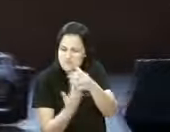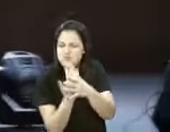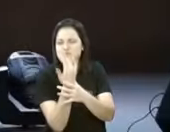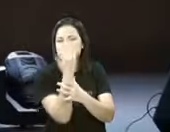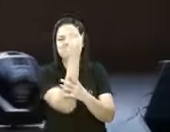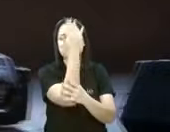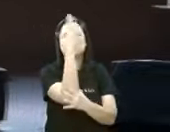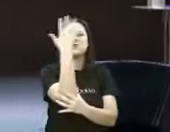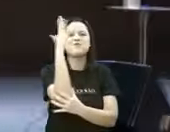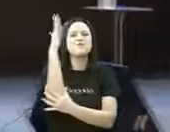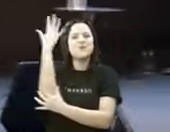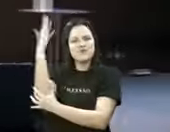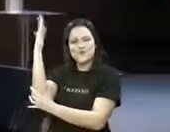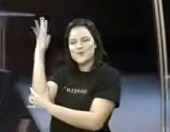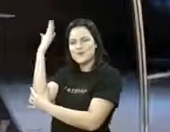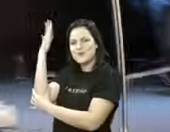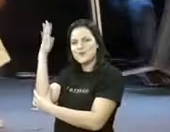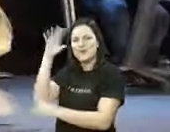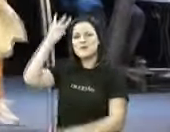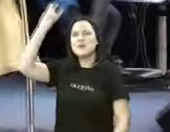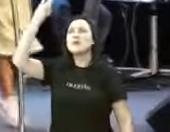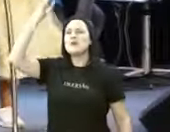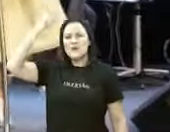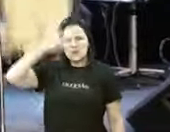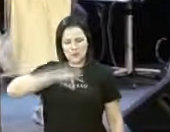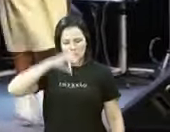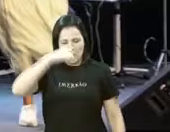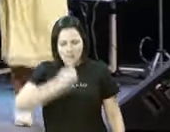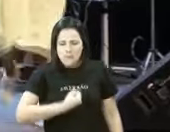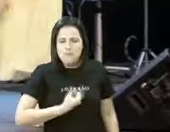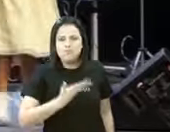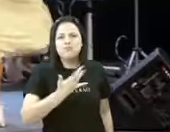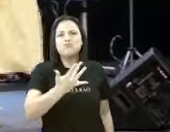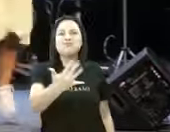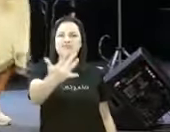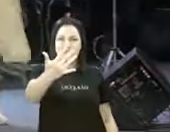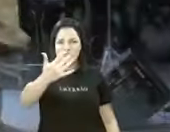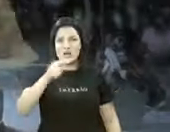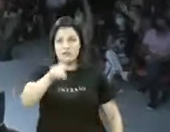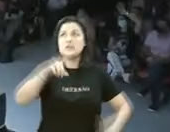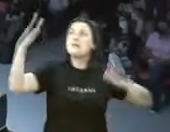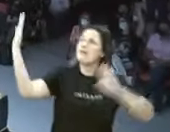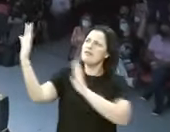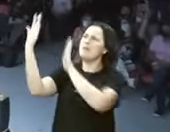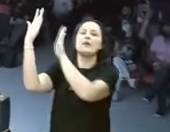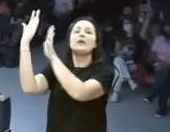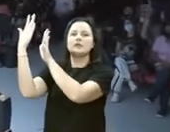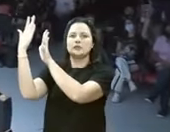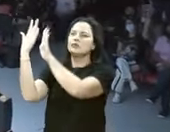te atrapalhava vai embora. Tu vai ficar perto do trono, perto do